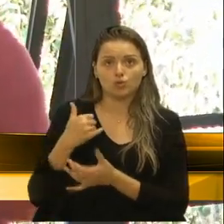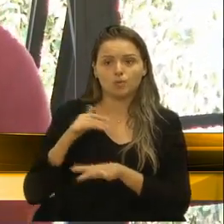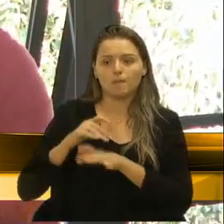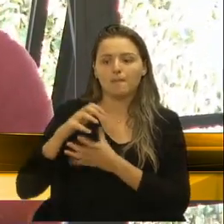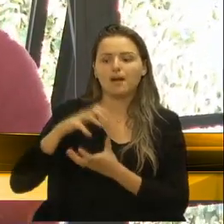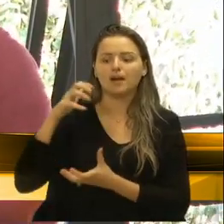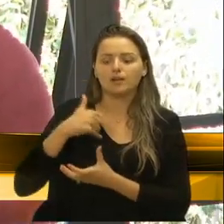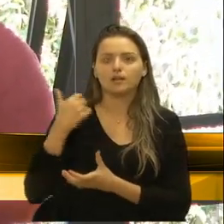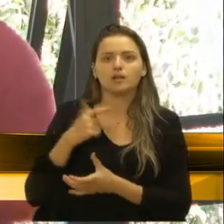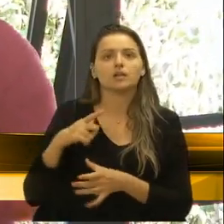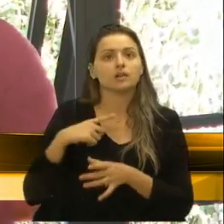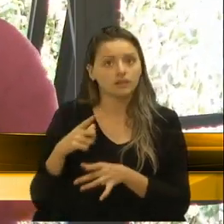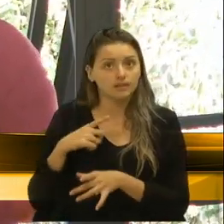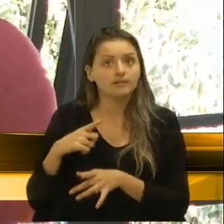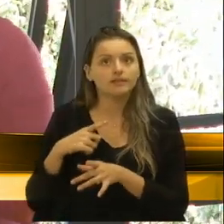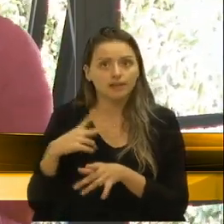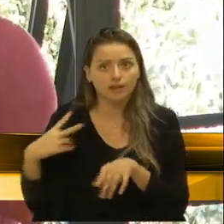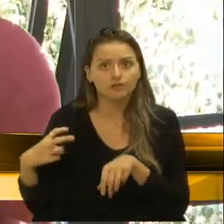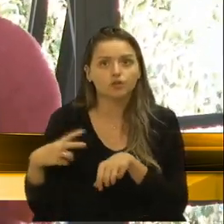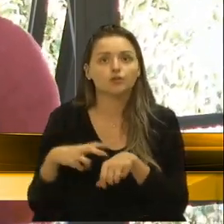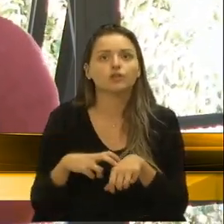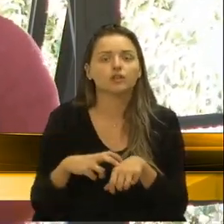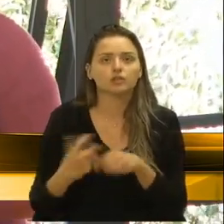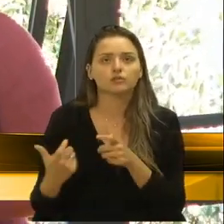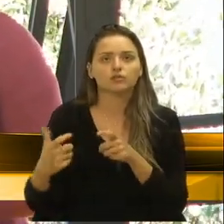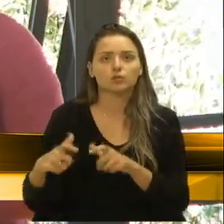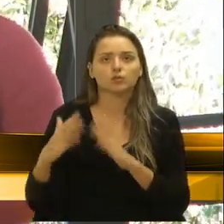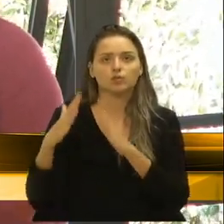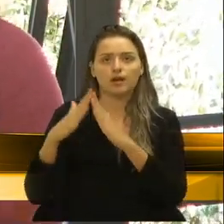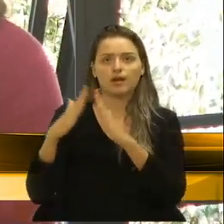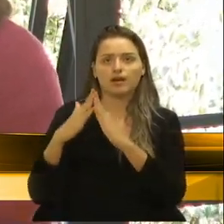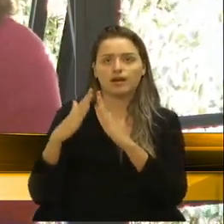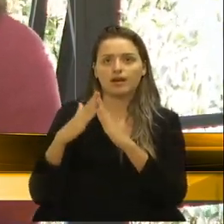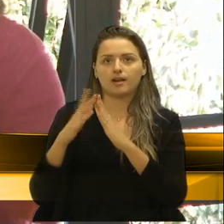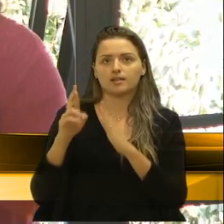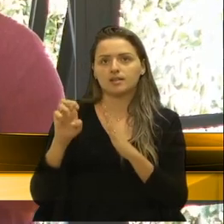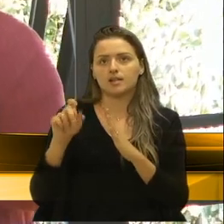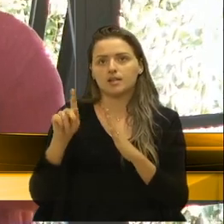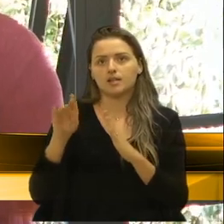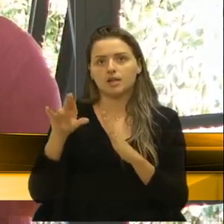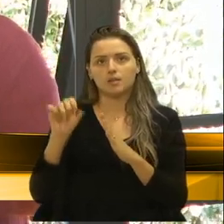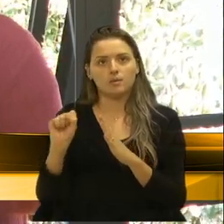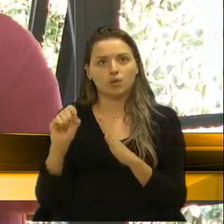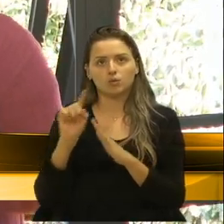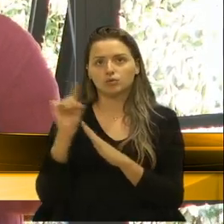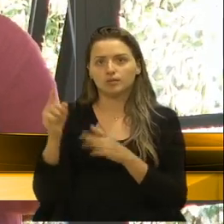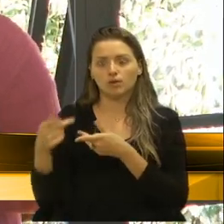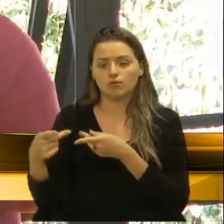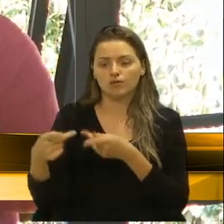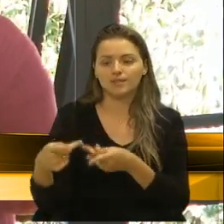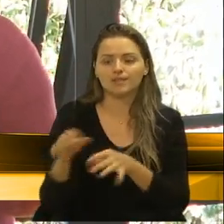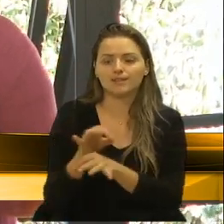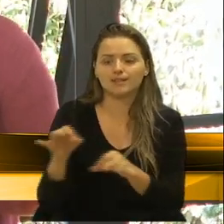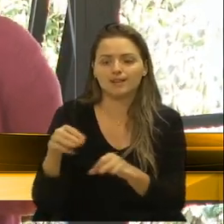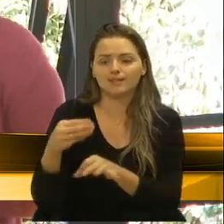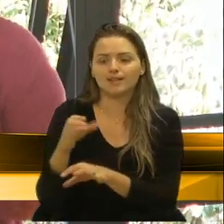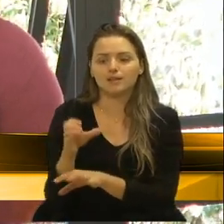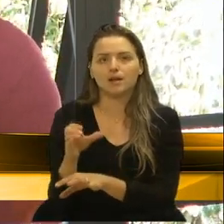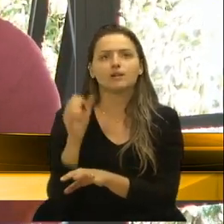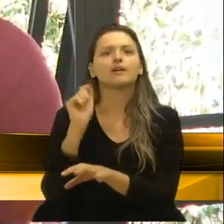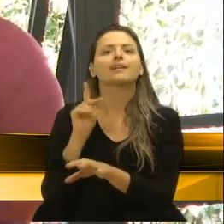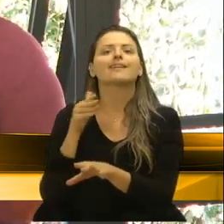identificados com o vírus. O asilo, a casa de repouso, estava fechada para visita desde março. Então, quem